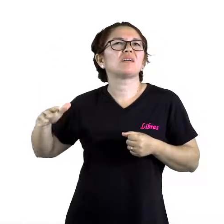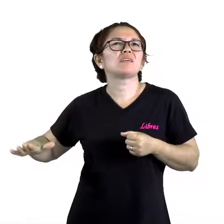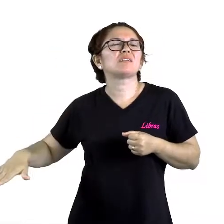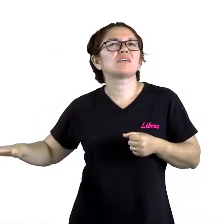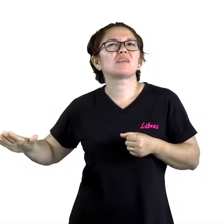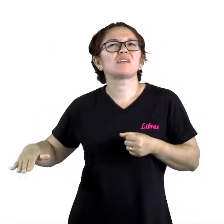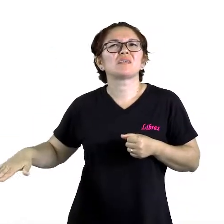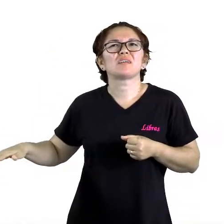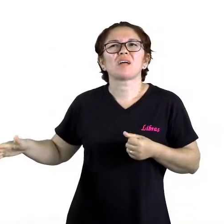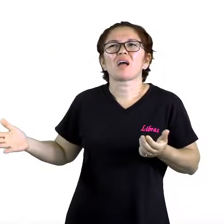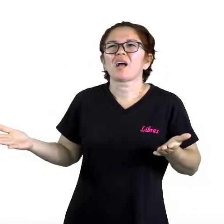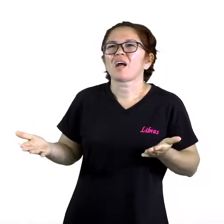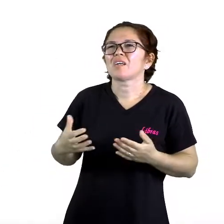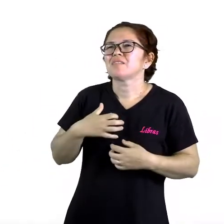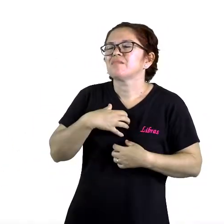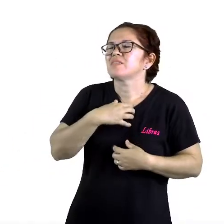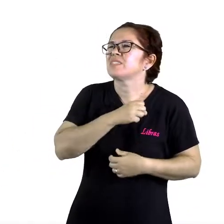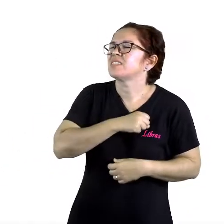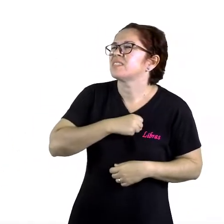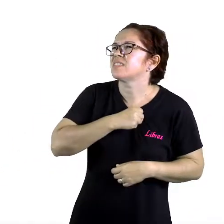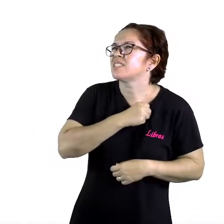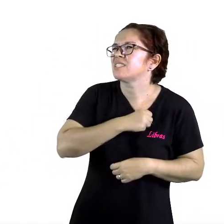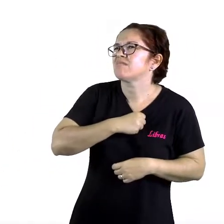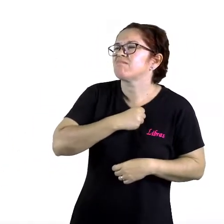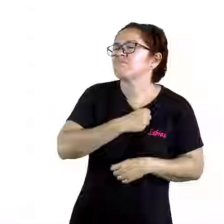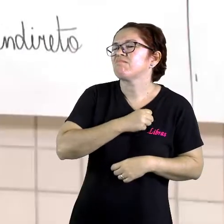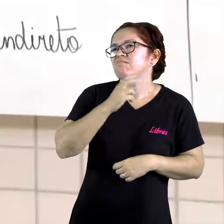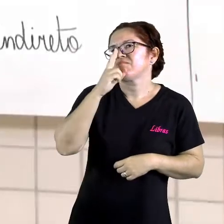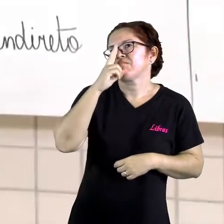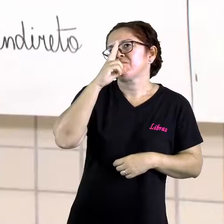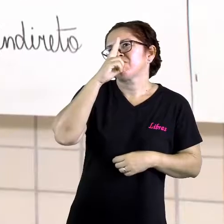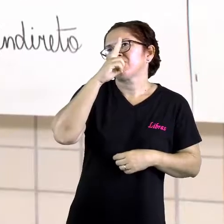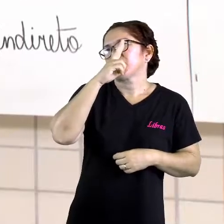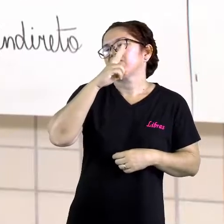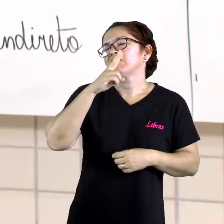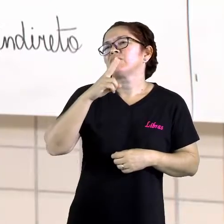lembranças aquecidas em meu peito.